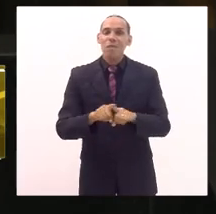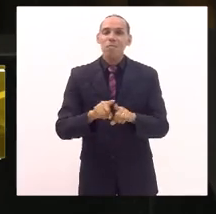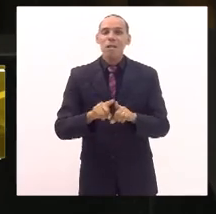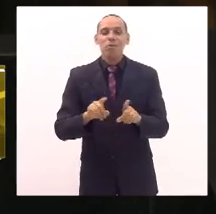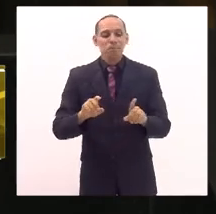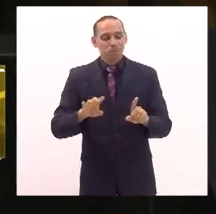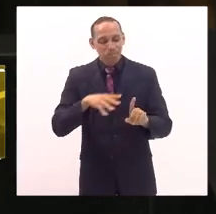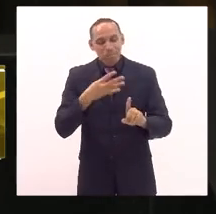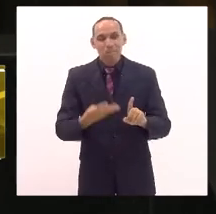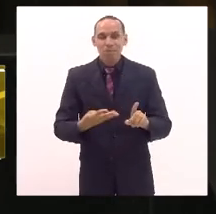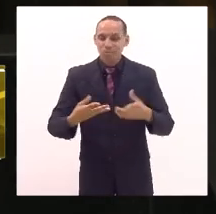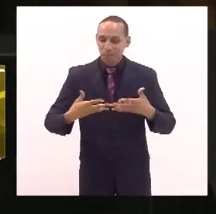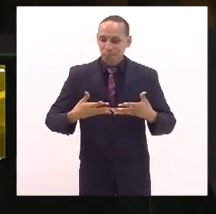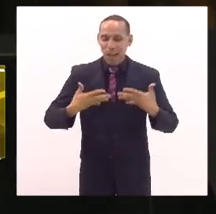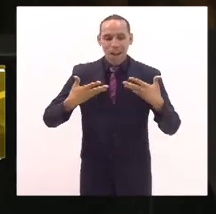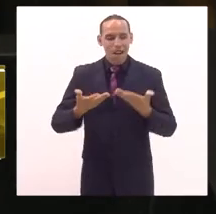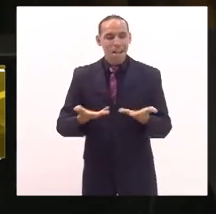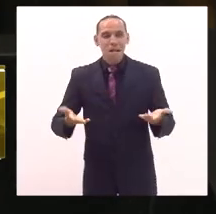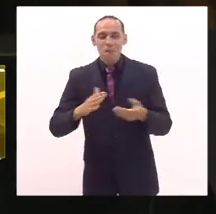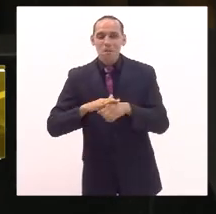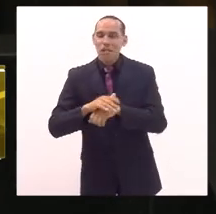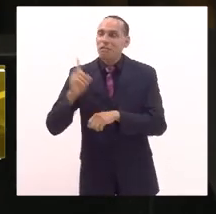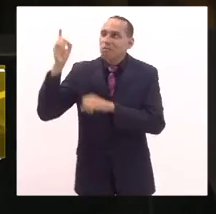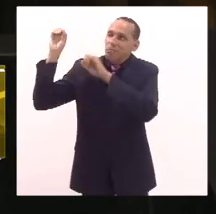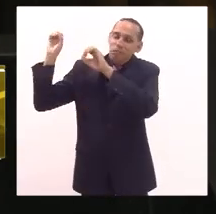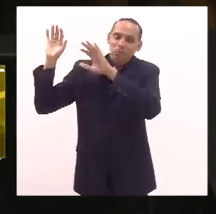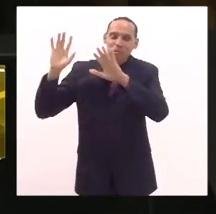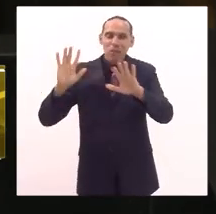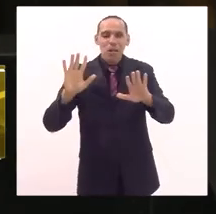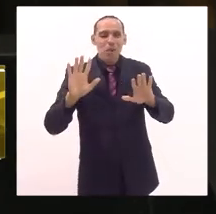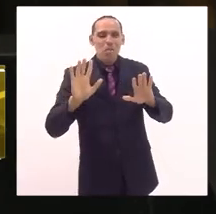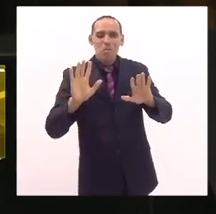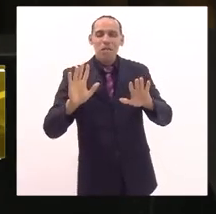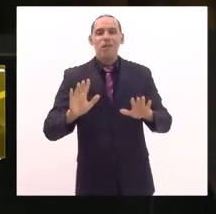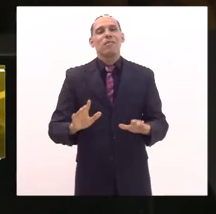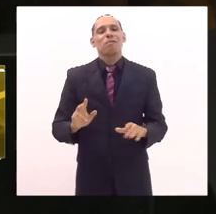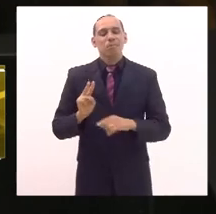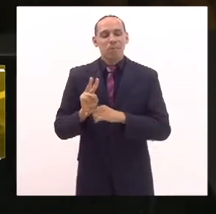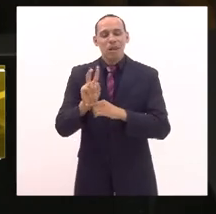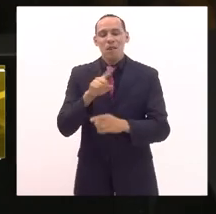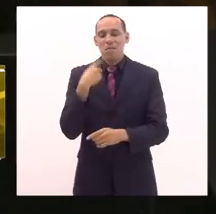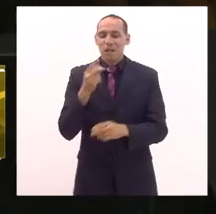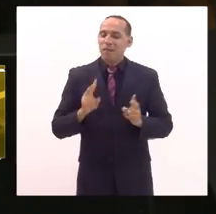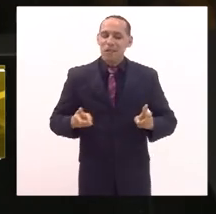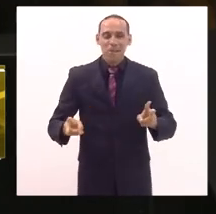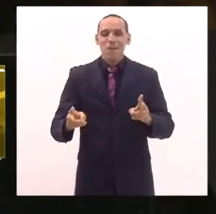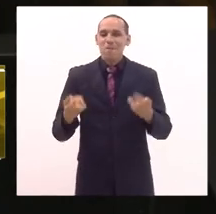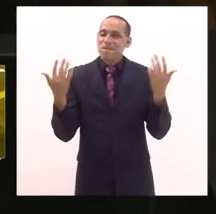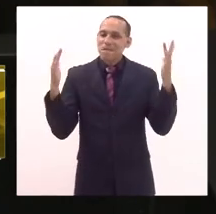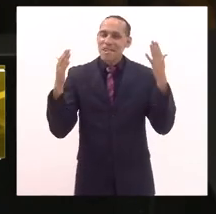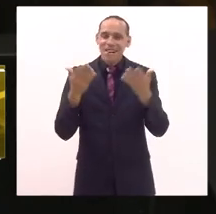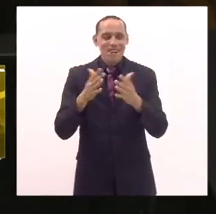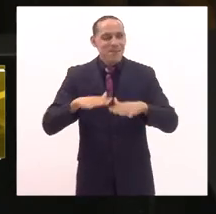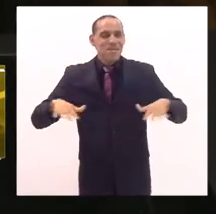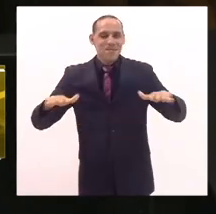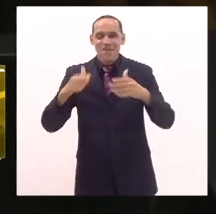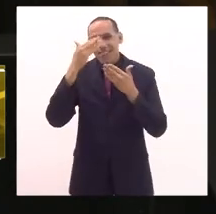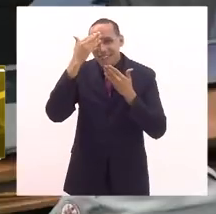de glórias. Deus nos abençoe e guarde nos guiando sempre. Parabéns a todos. Muito